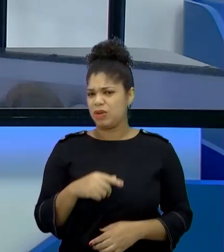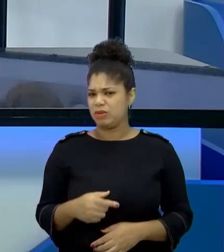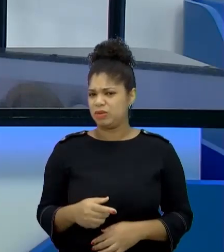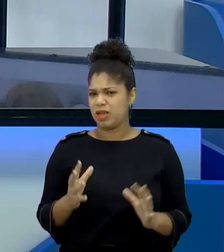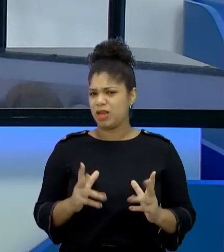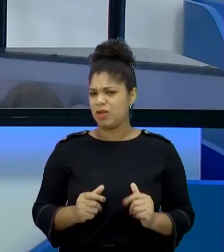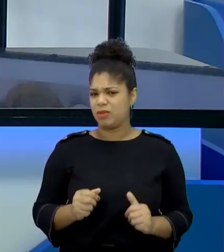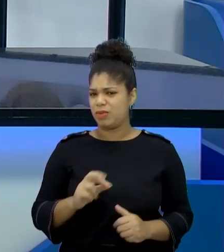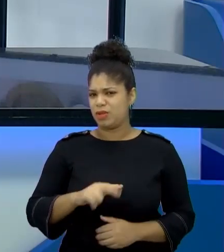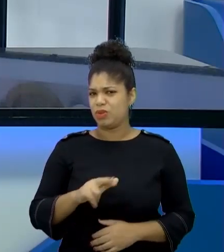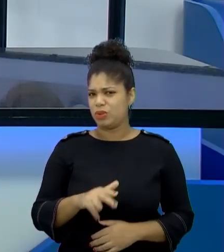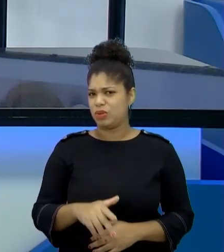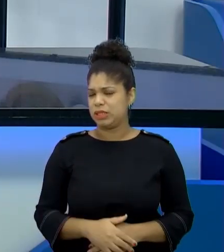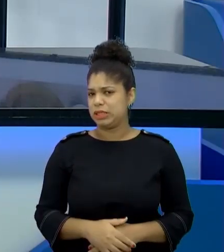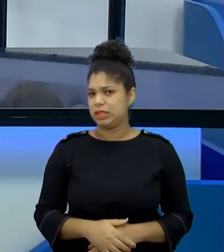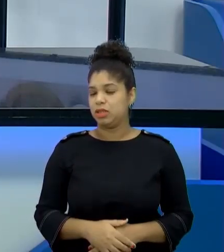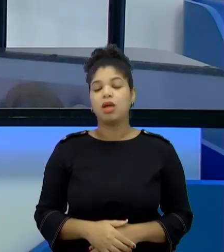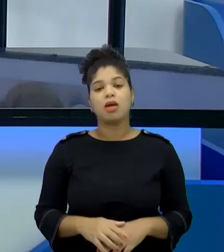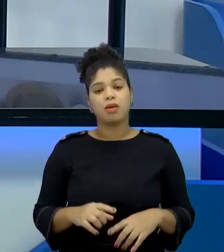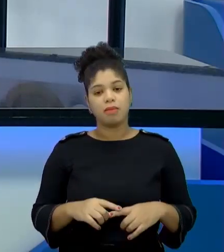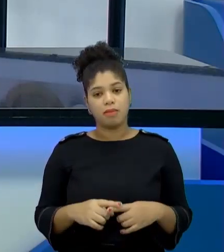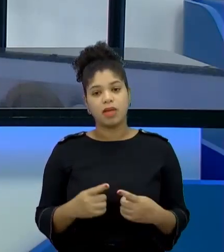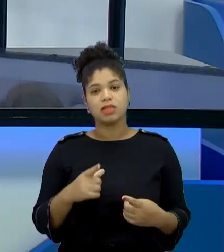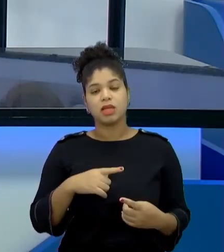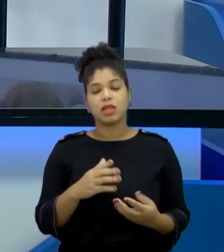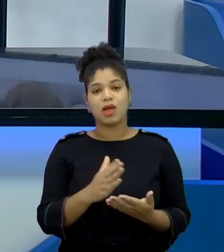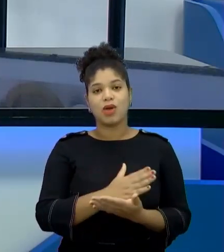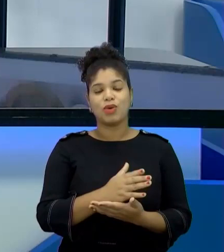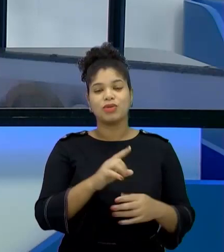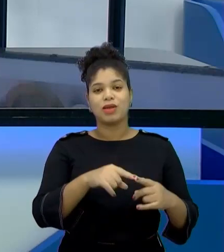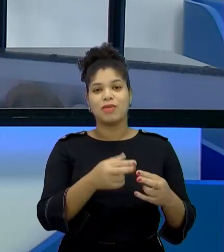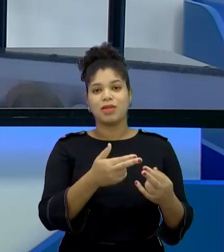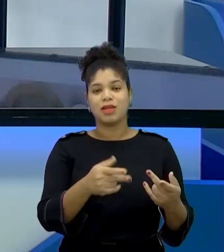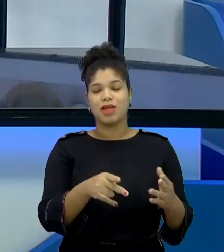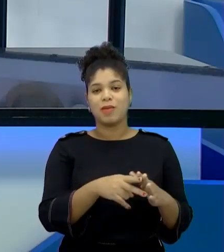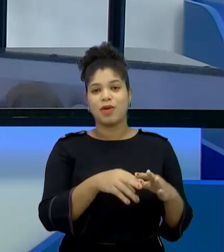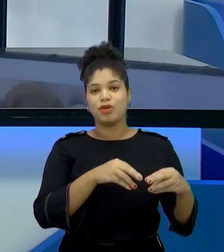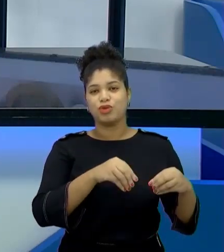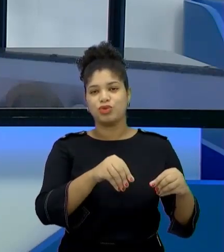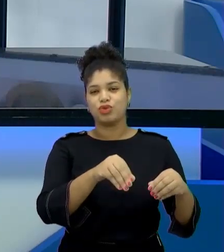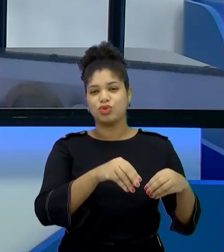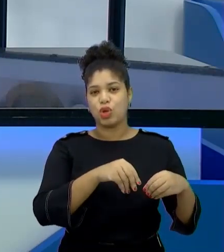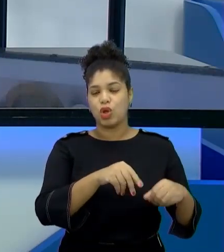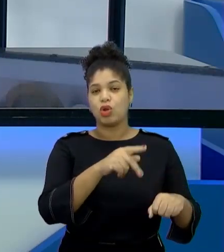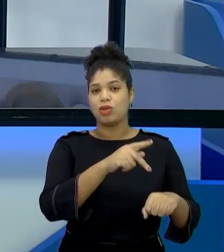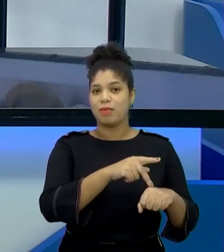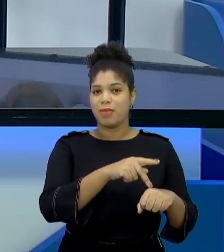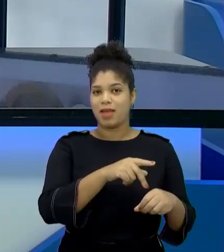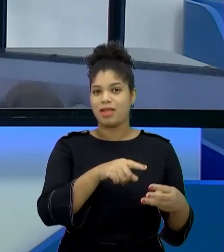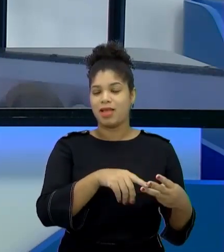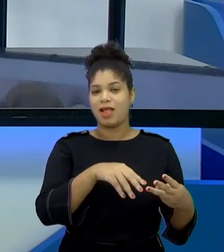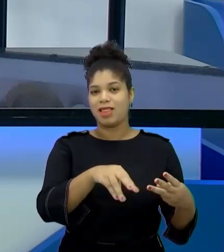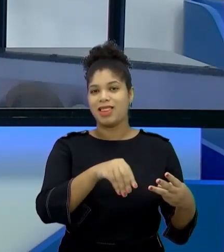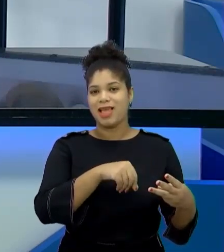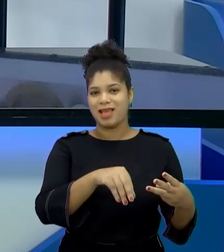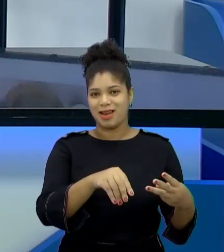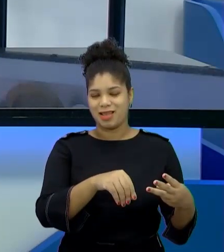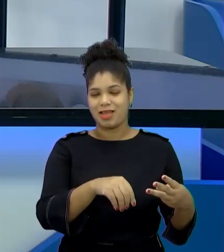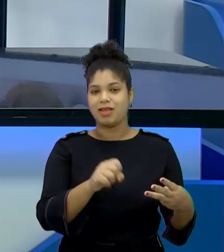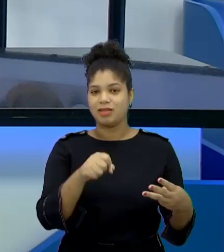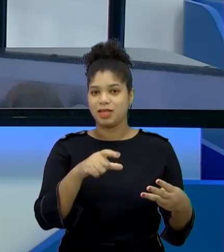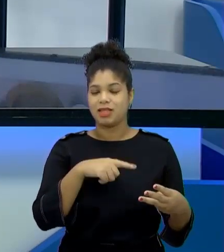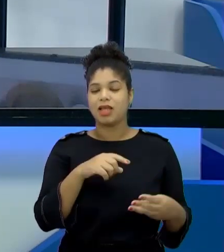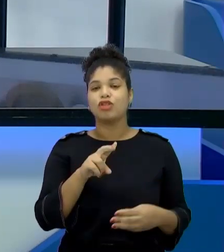né, Magno? Não, mas ela está enriquecida por alguns materiais que tem no solo, nas pedras e na areia. Ela está enriquecida com